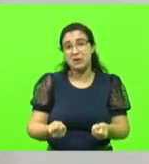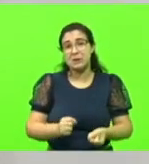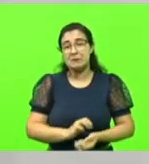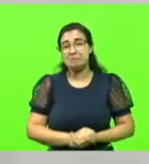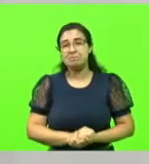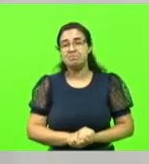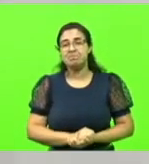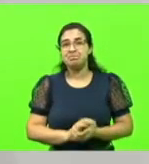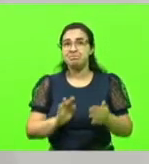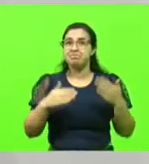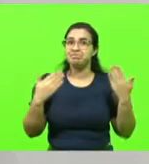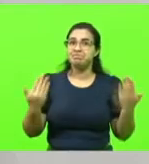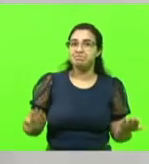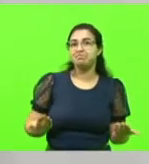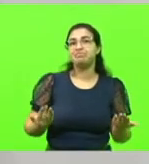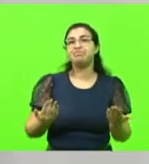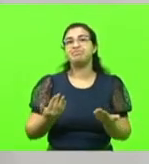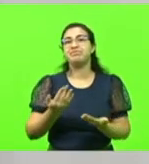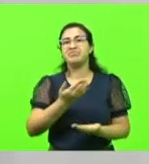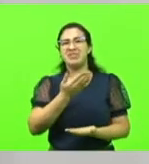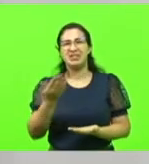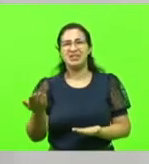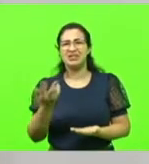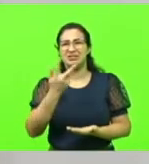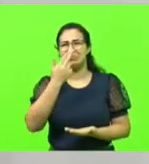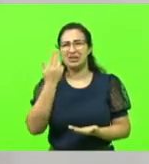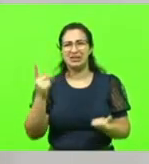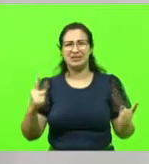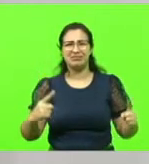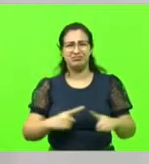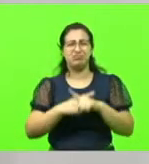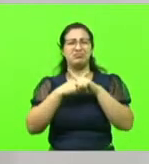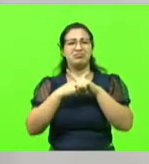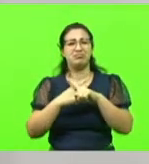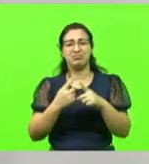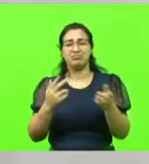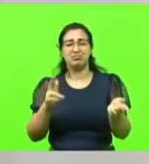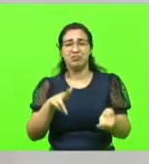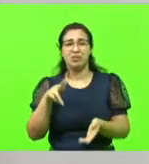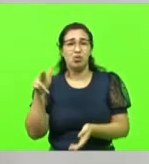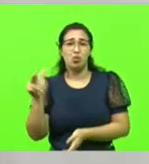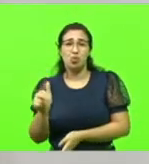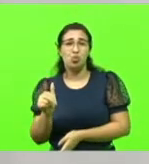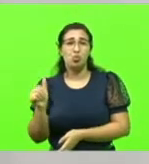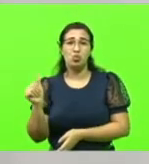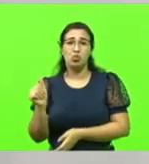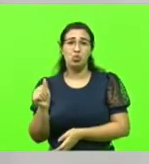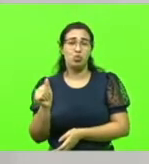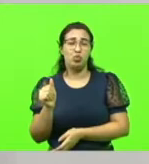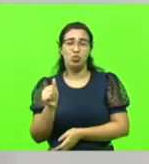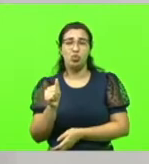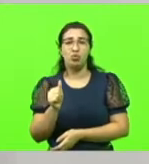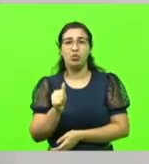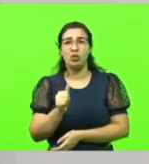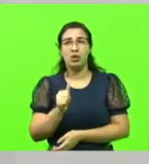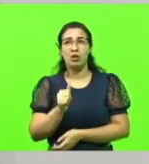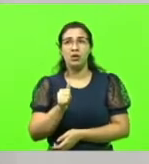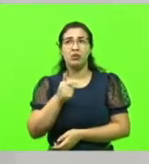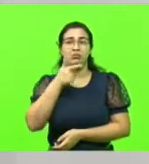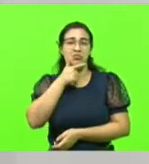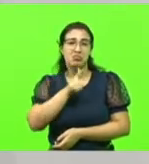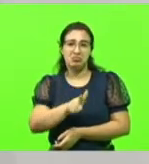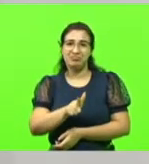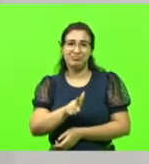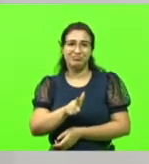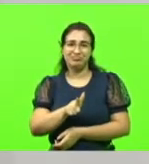Então, pessoas totalmente envezadas e que nunca vão buscar algo que realmente estão dizendo aqui que